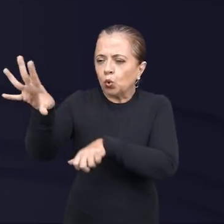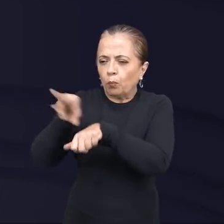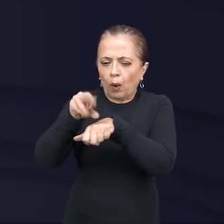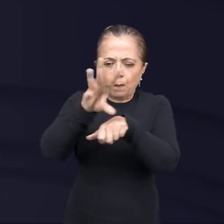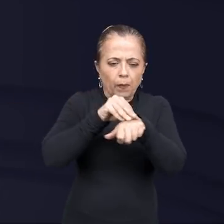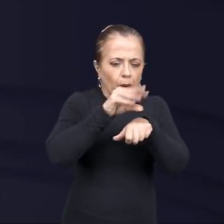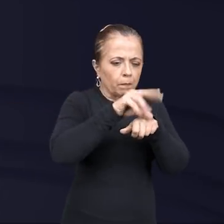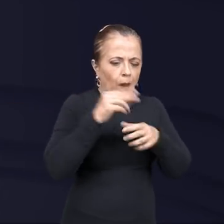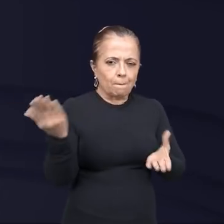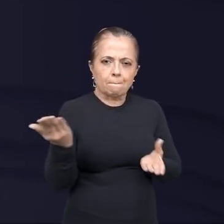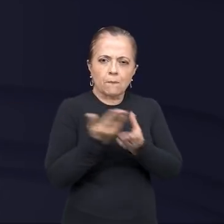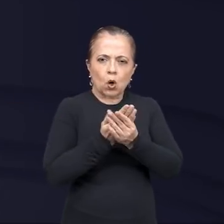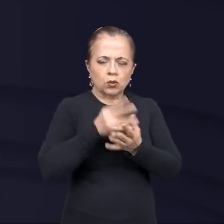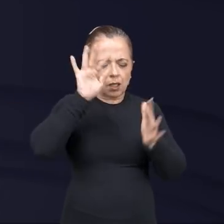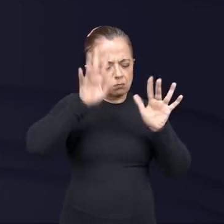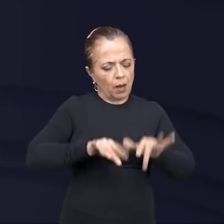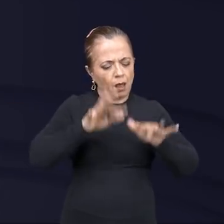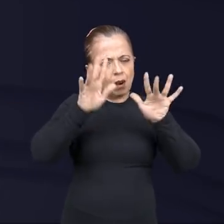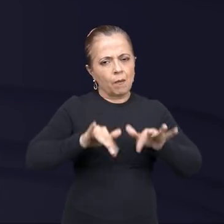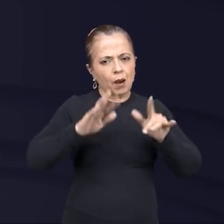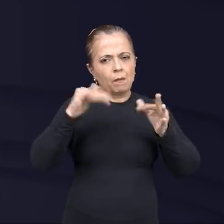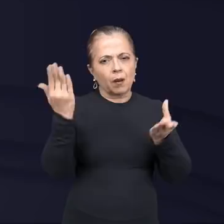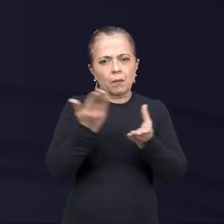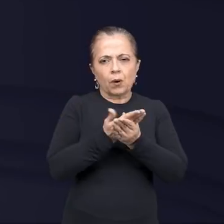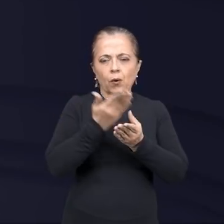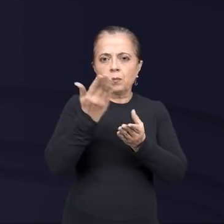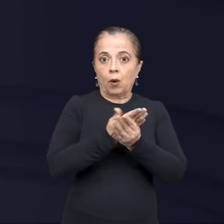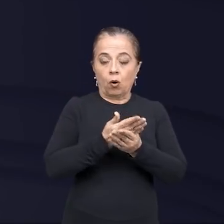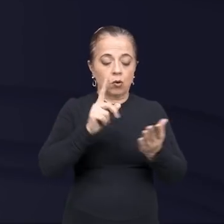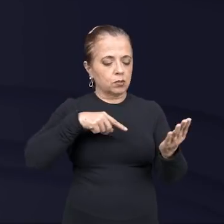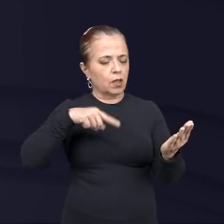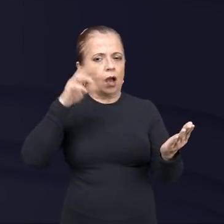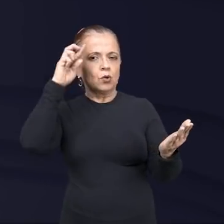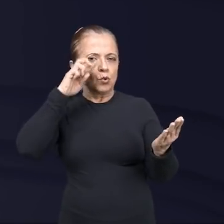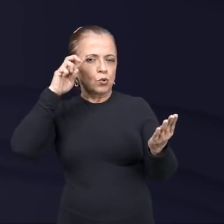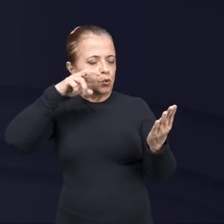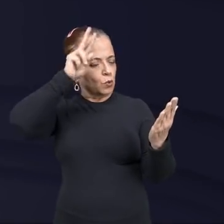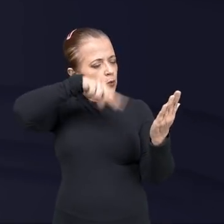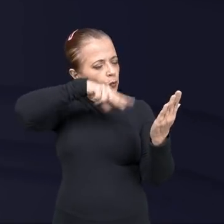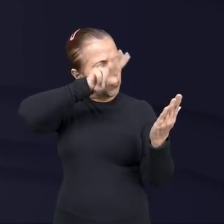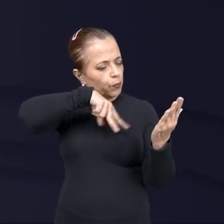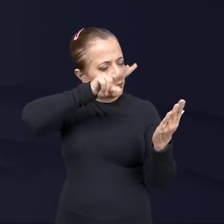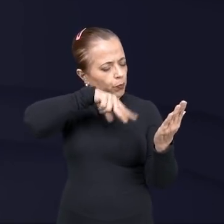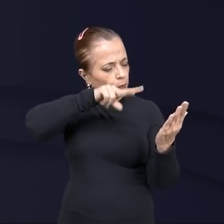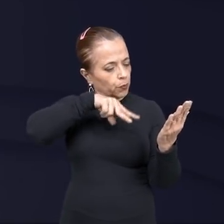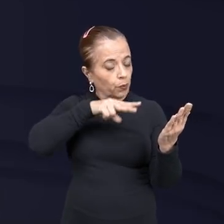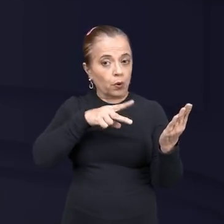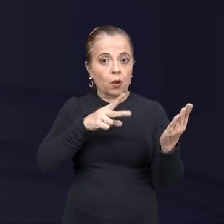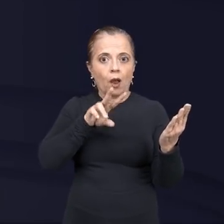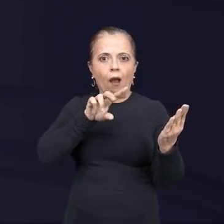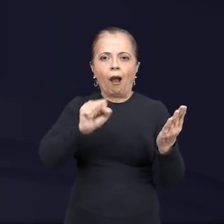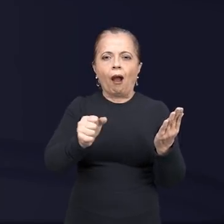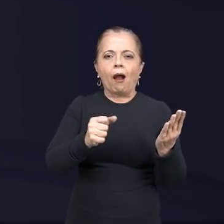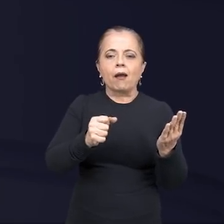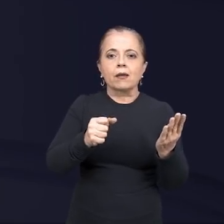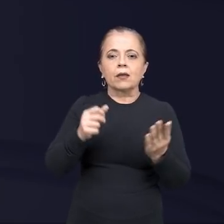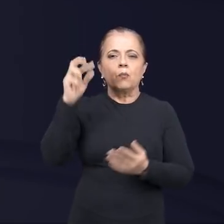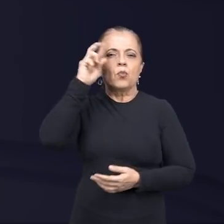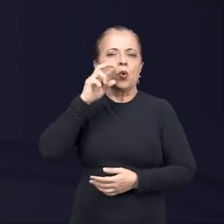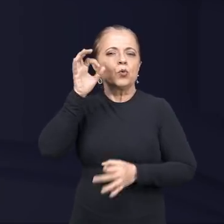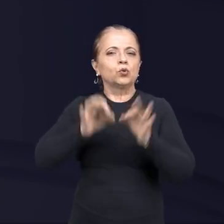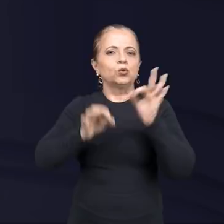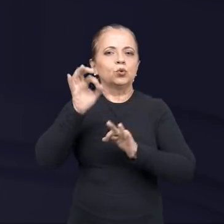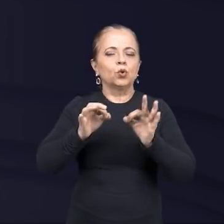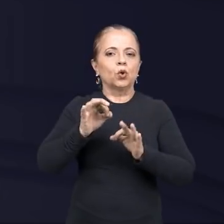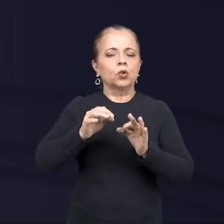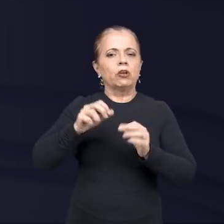policial serão levados em consideração pela Promotoria de Justiça, e ao término